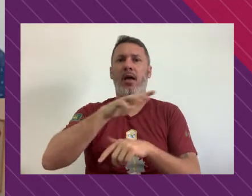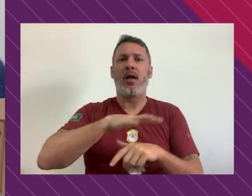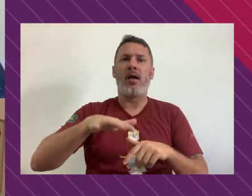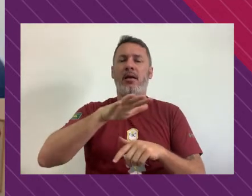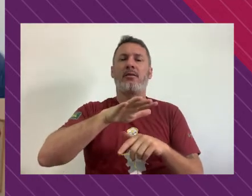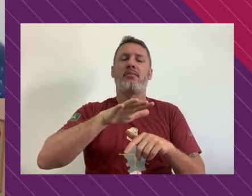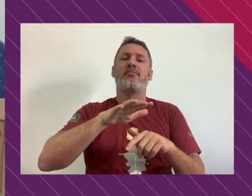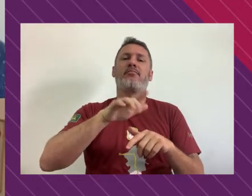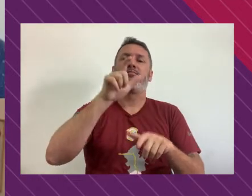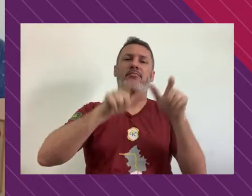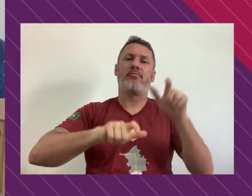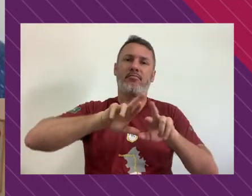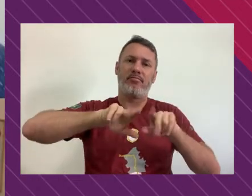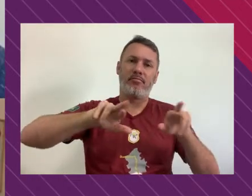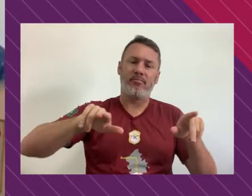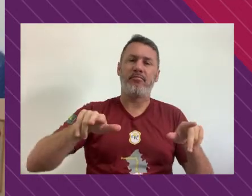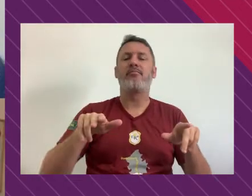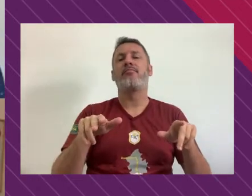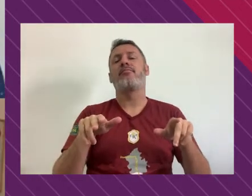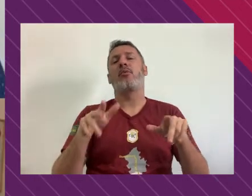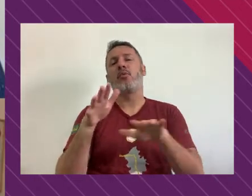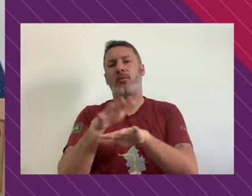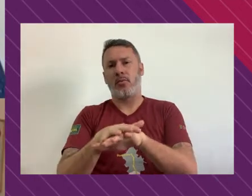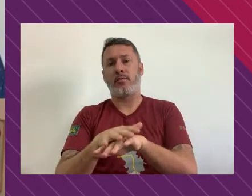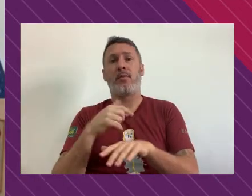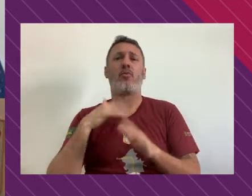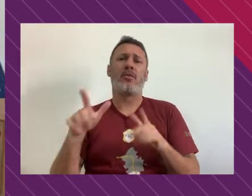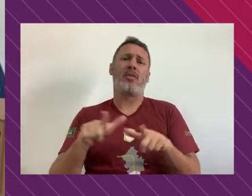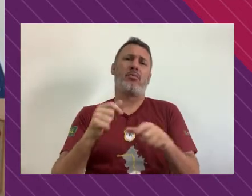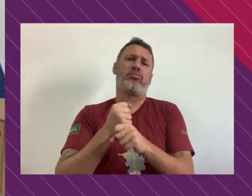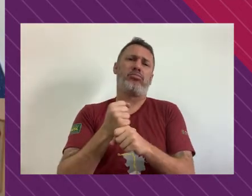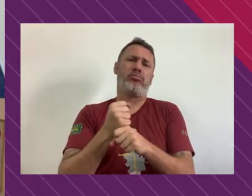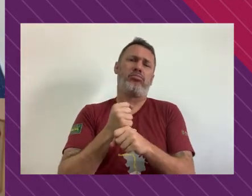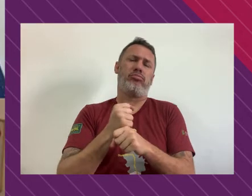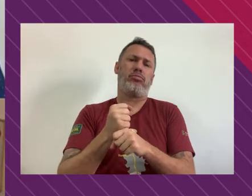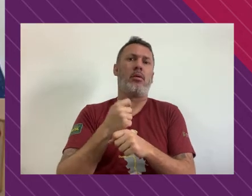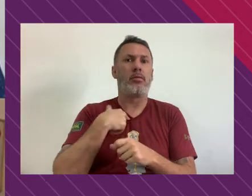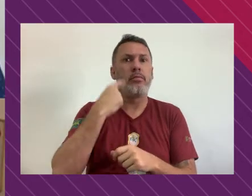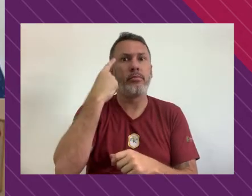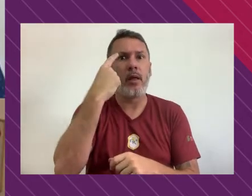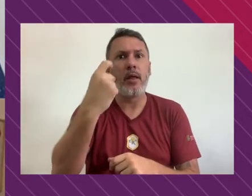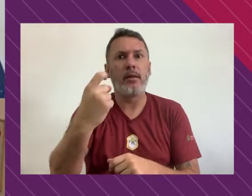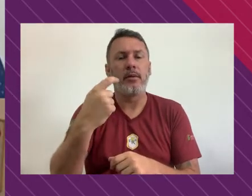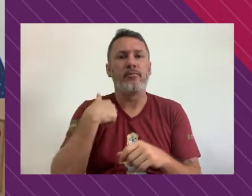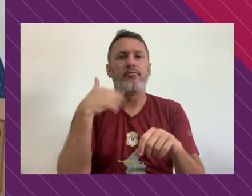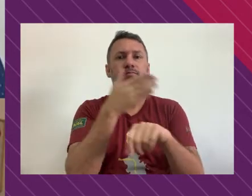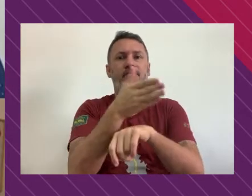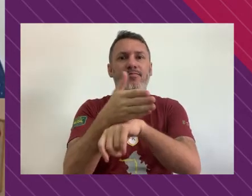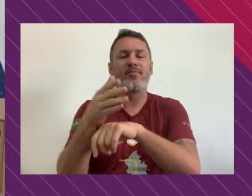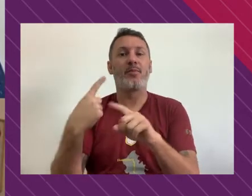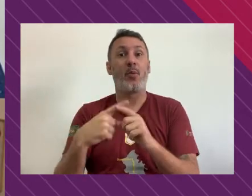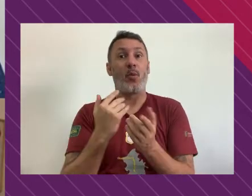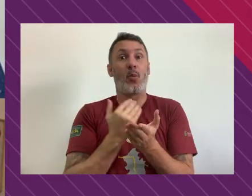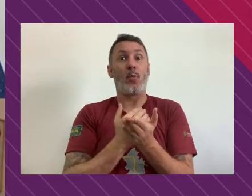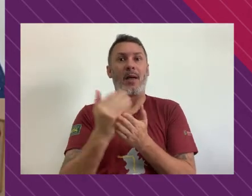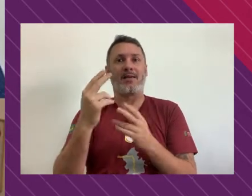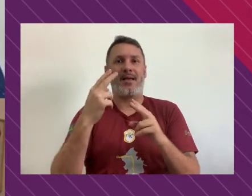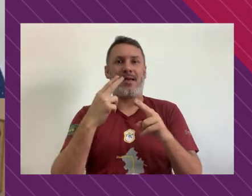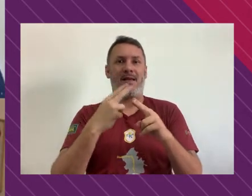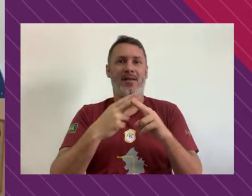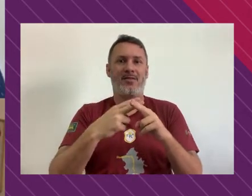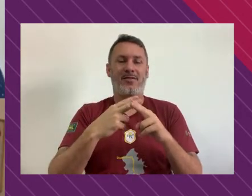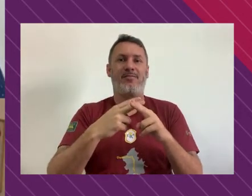15 anos, né? Dei um jeito de me envolver e participei ali no momento em que essa agenda estava começando a ganhar mais